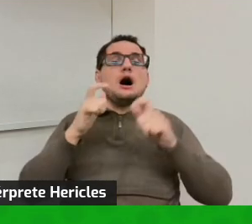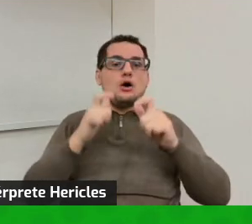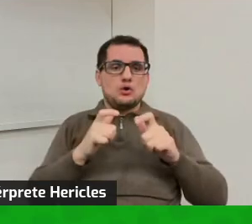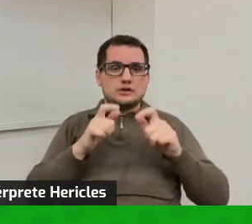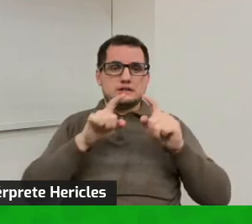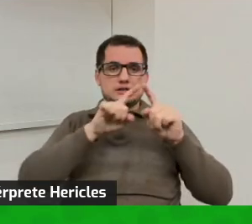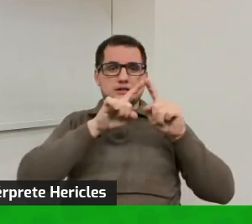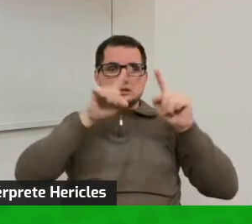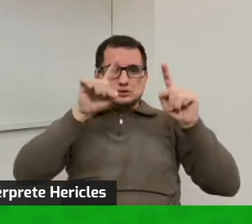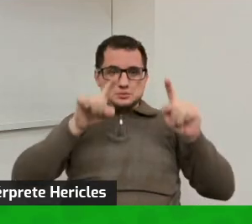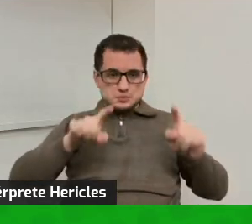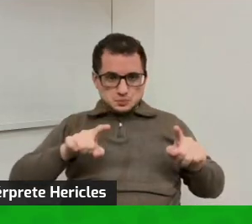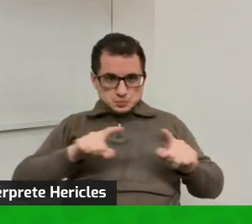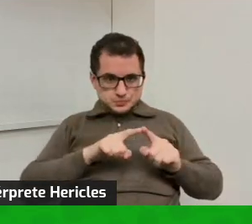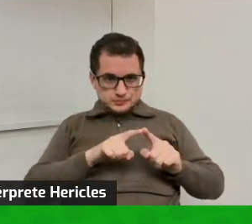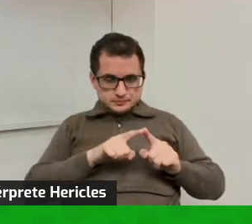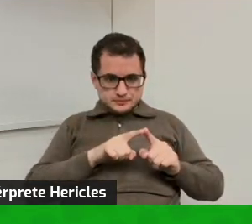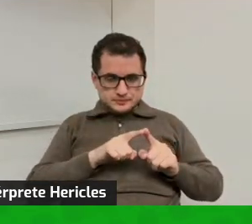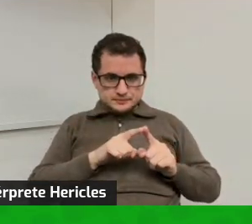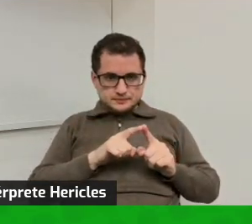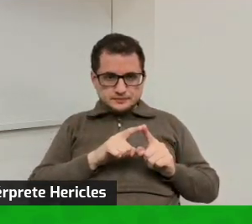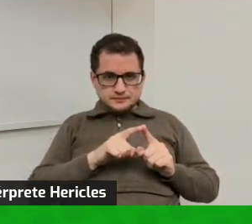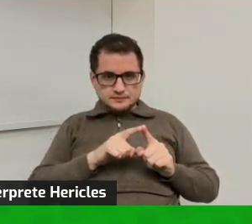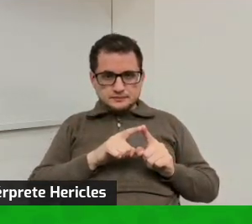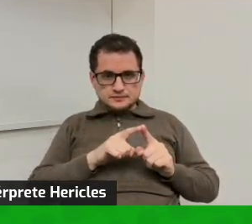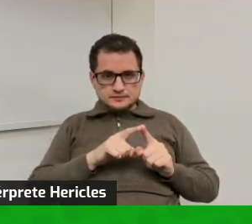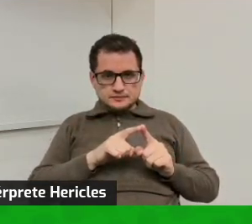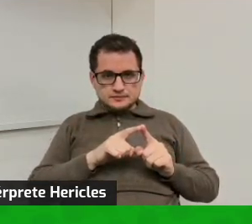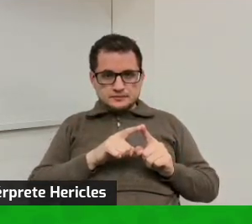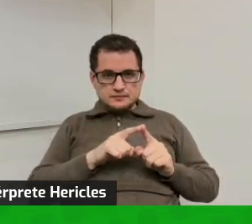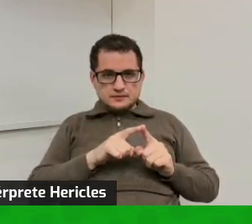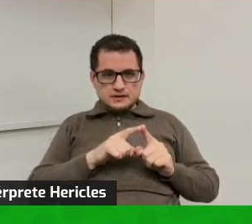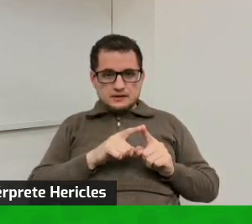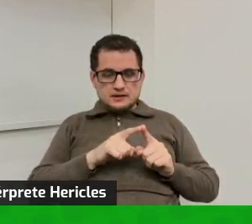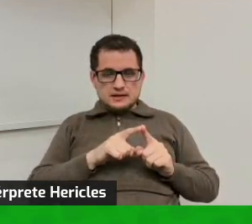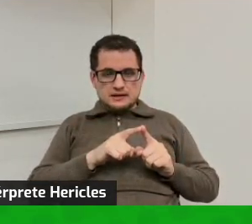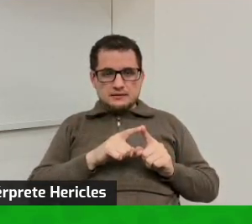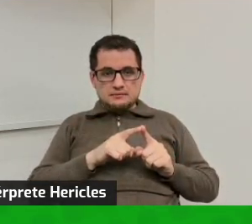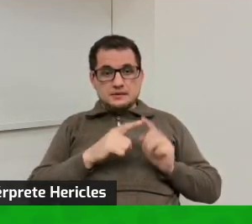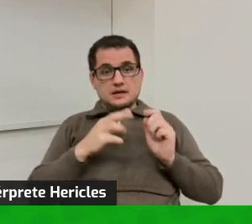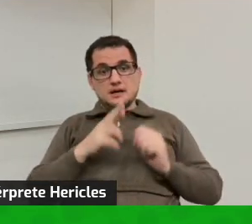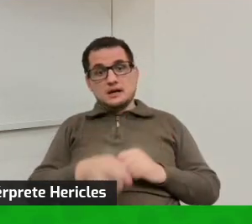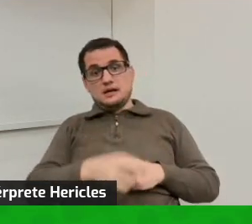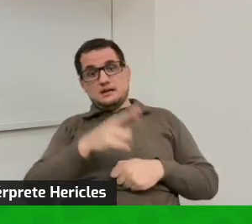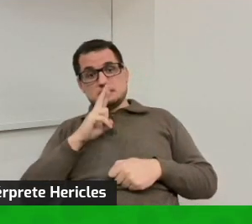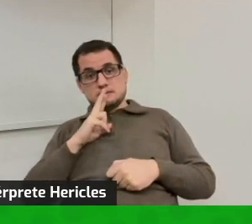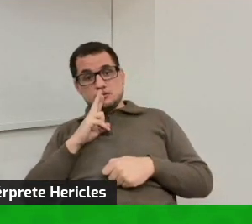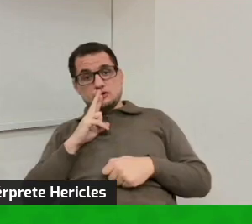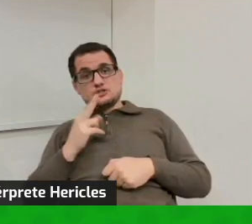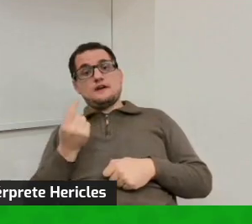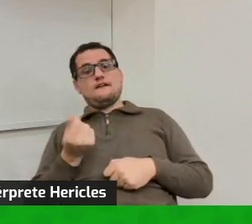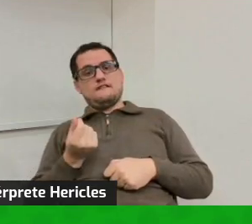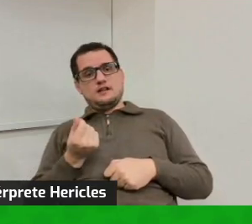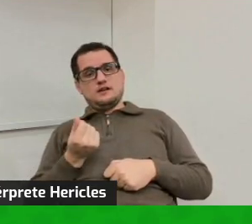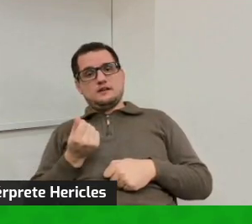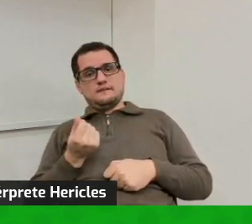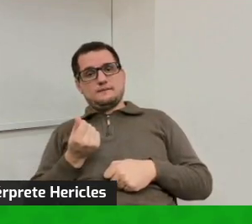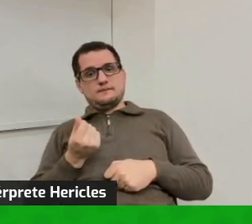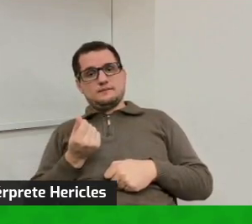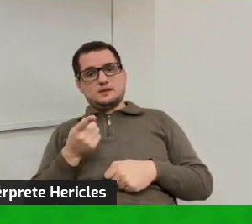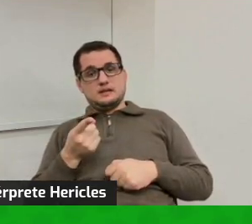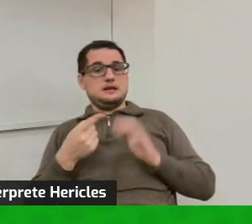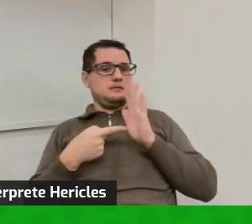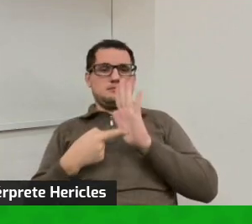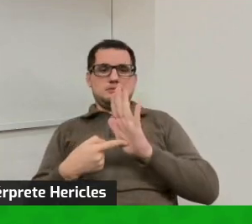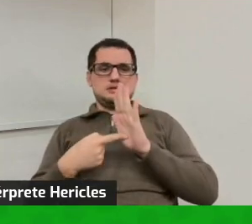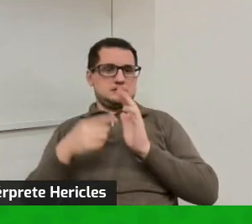de produto, ponto e vírgula, o retorno é o meu valor, minha matriz de valor. Dou um Enter, ele já retorna o valor ali